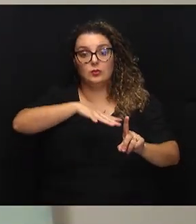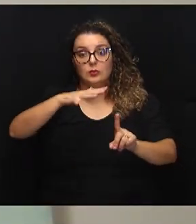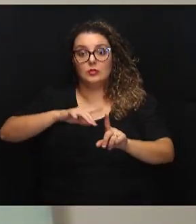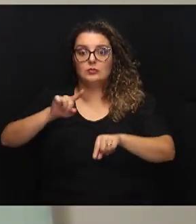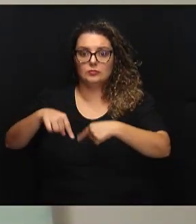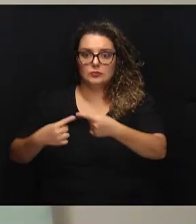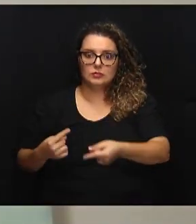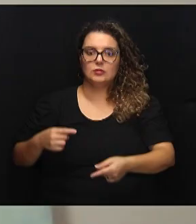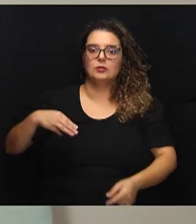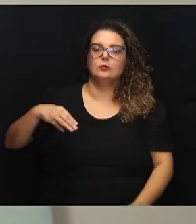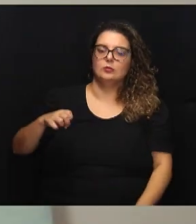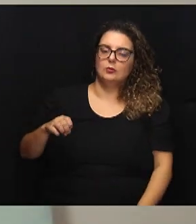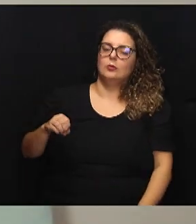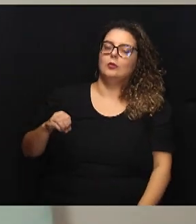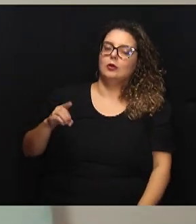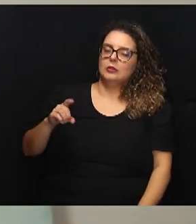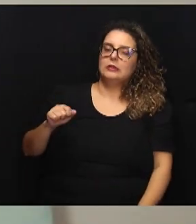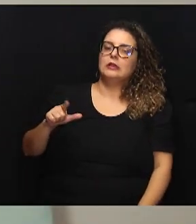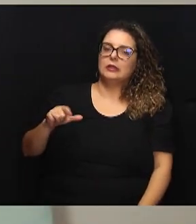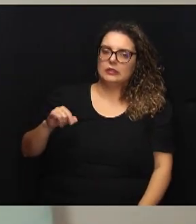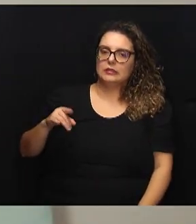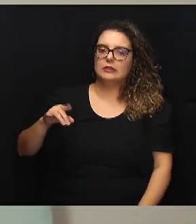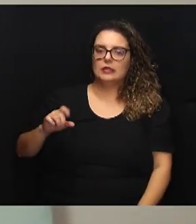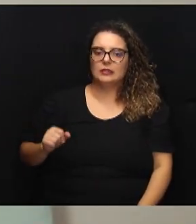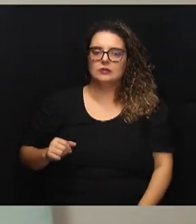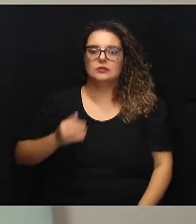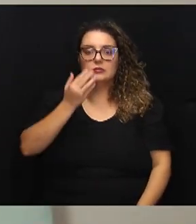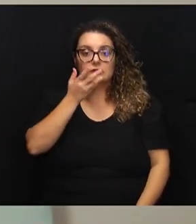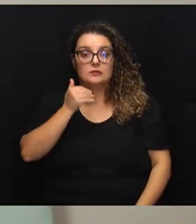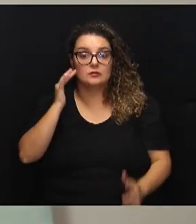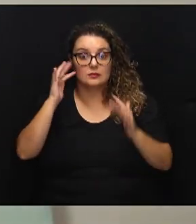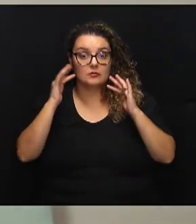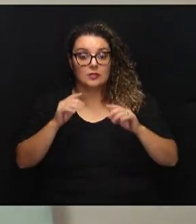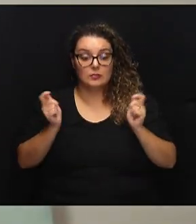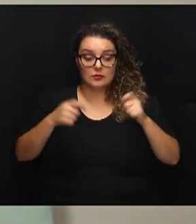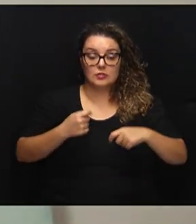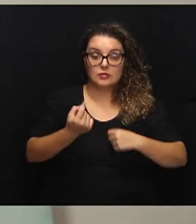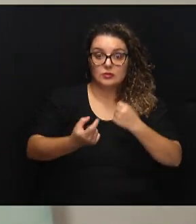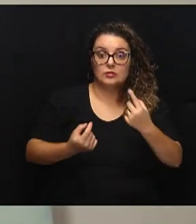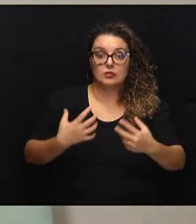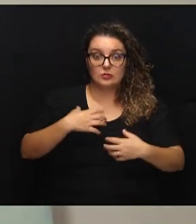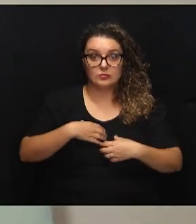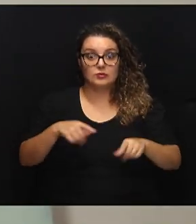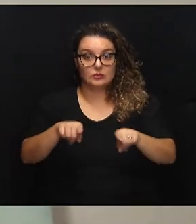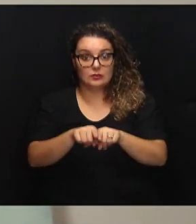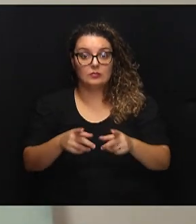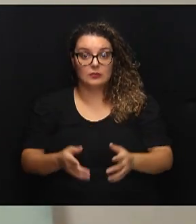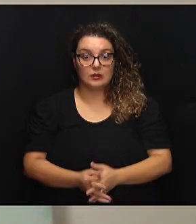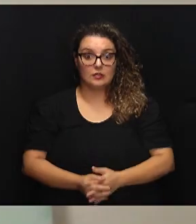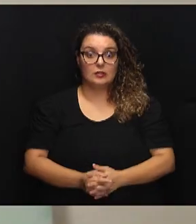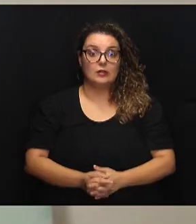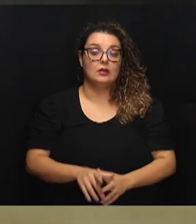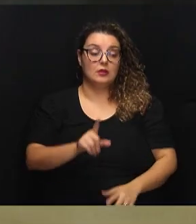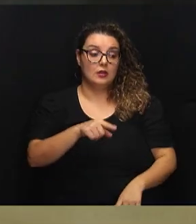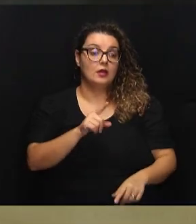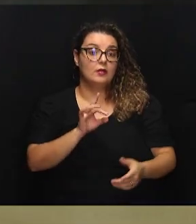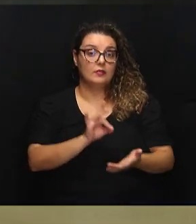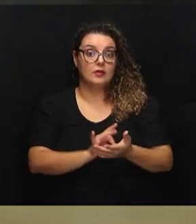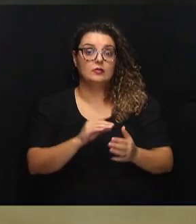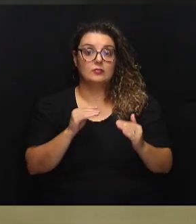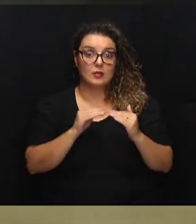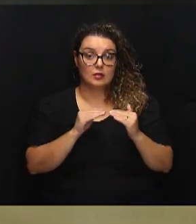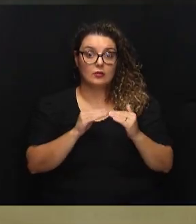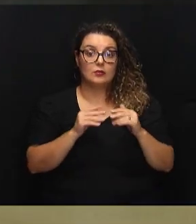modalidades, faz com que as crianças começam a imaginar que é possível para elas também de alguma forma. É verdade, concordo sim com a